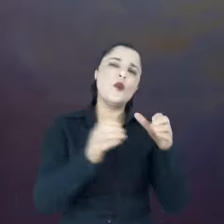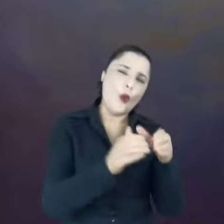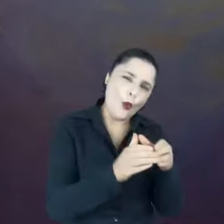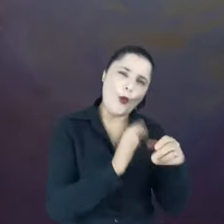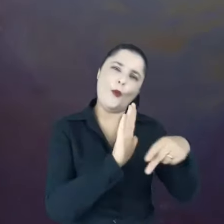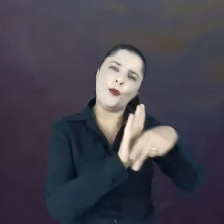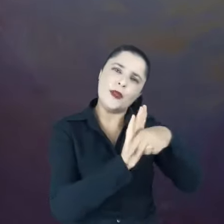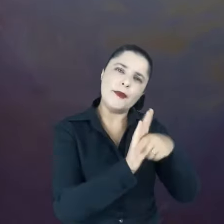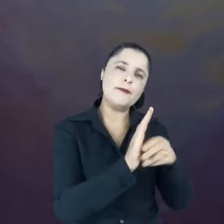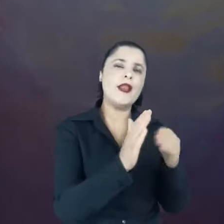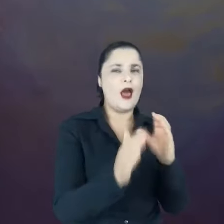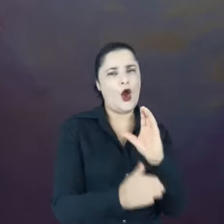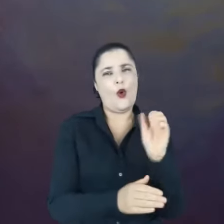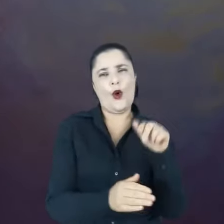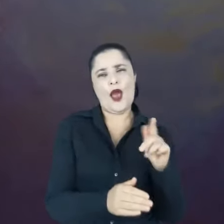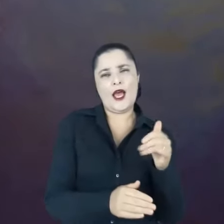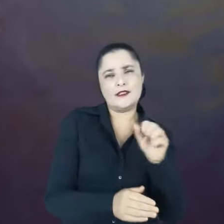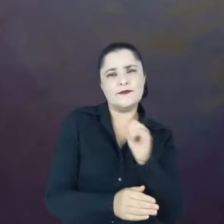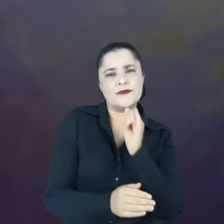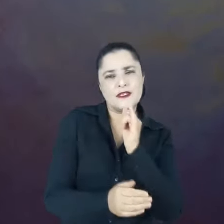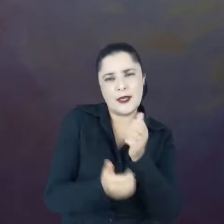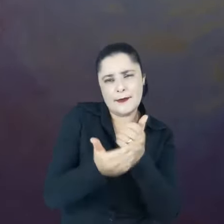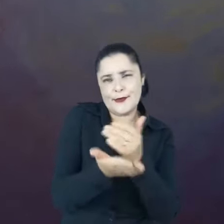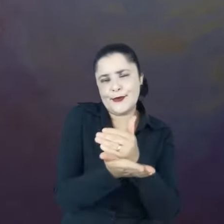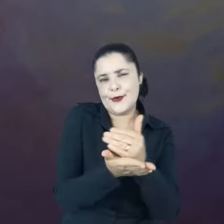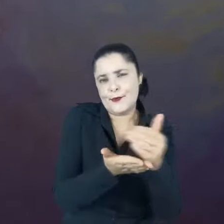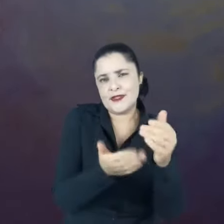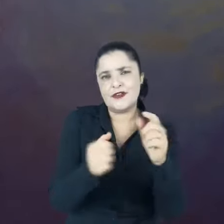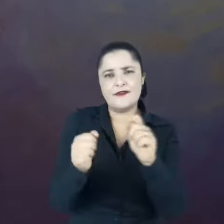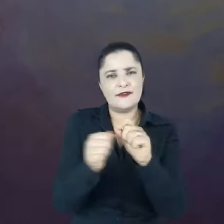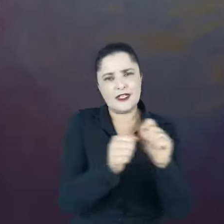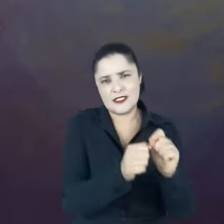dar alguns exemplos. A gente começa a fazer